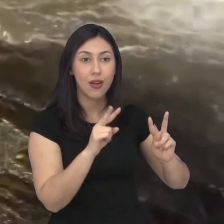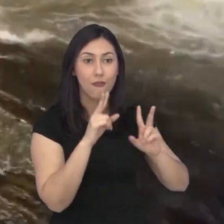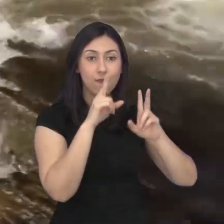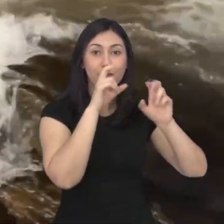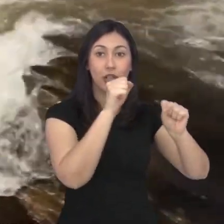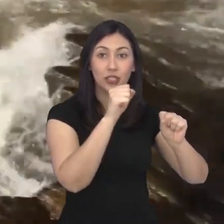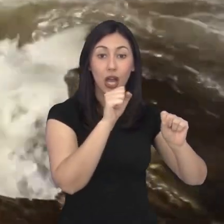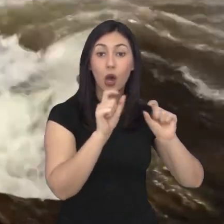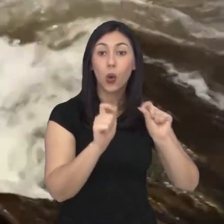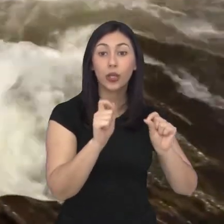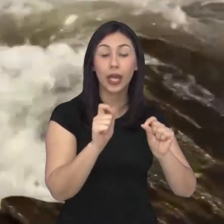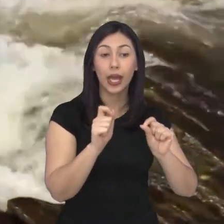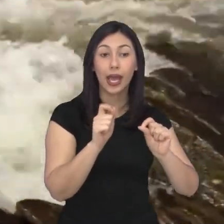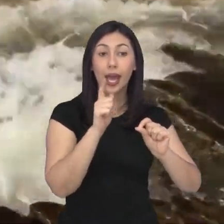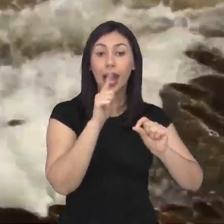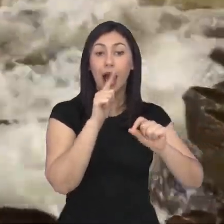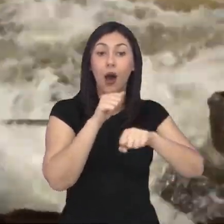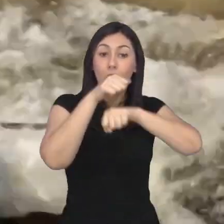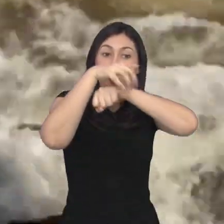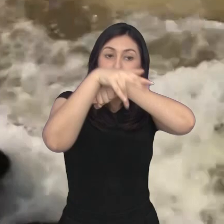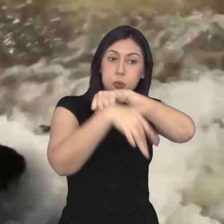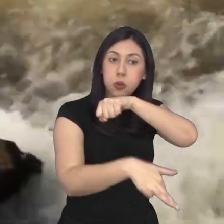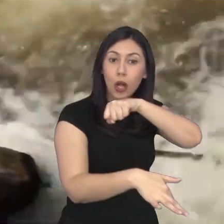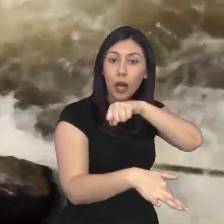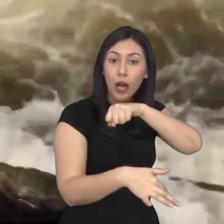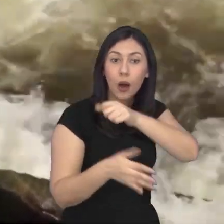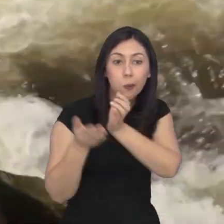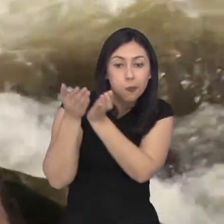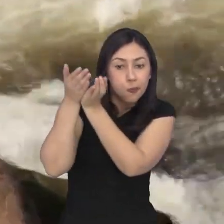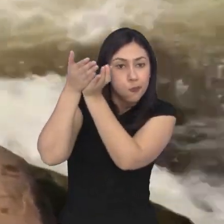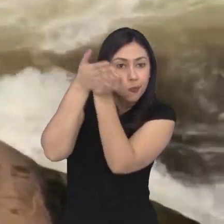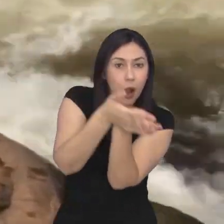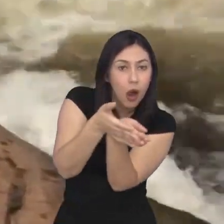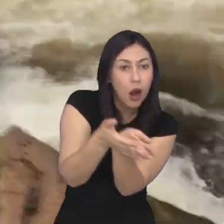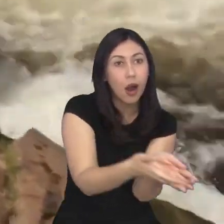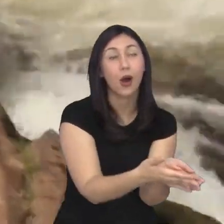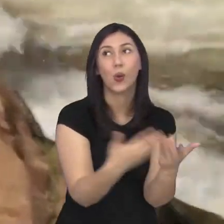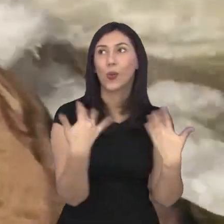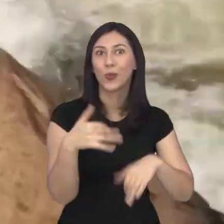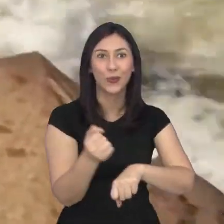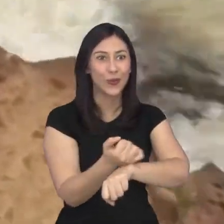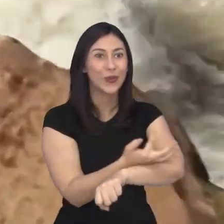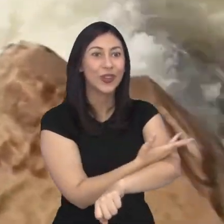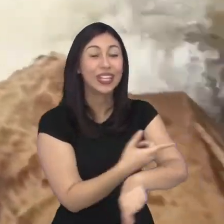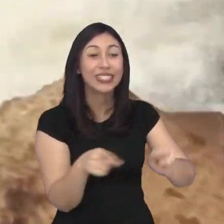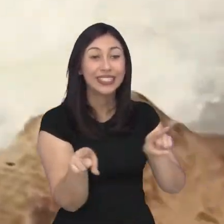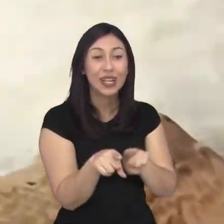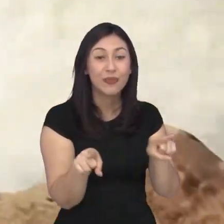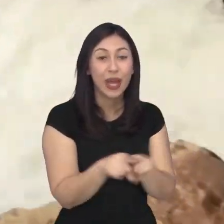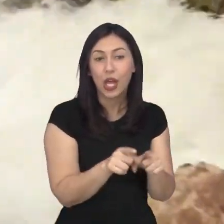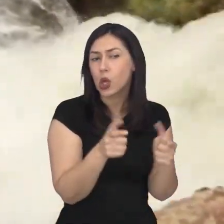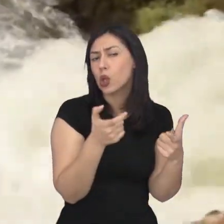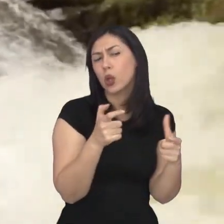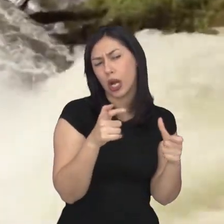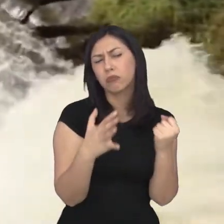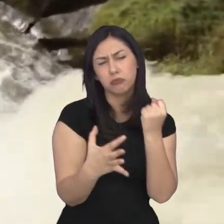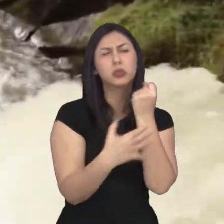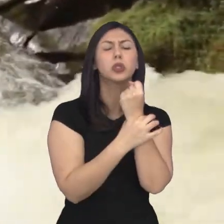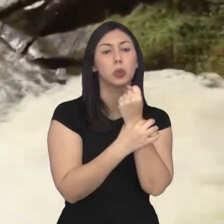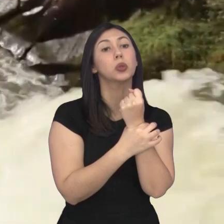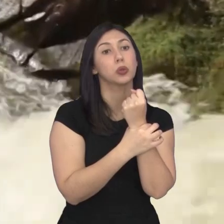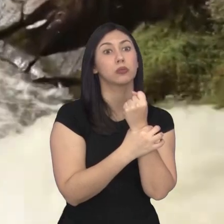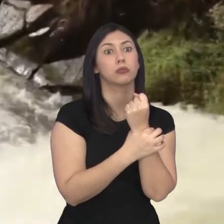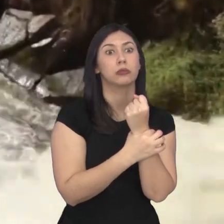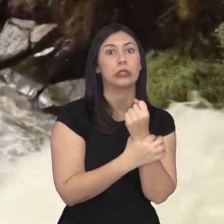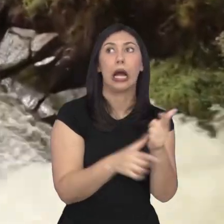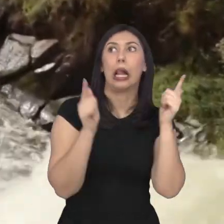modalidade que consiste em descer corredeiras numa corrida, né, de 4x4, é emocionante a prova, e também em ambientes um pouco mais seguros, não